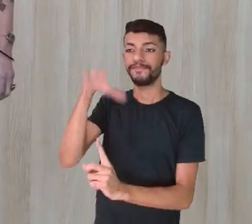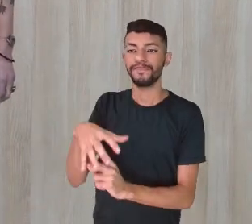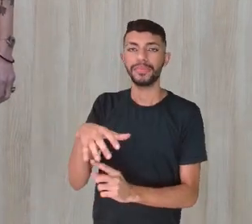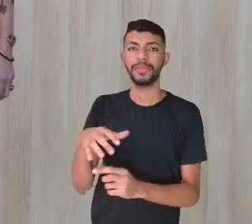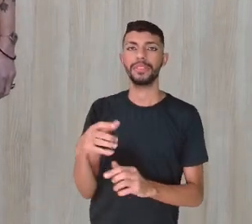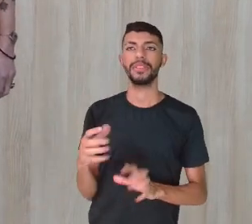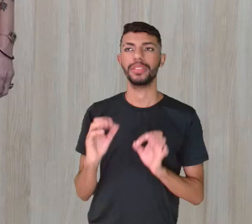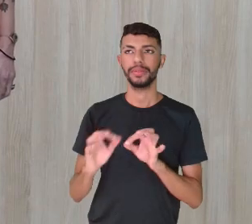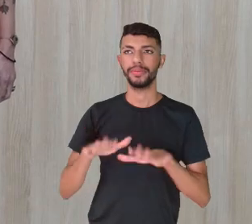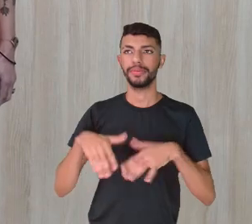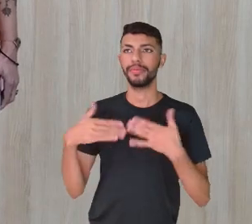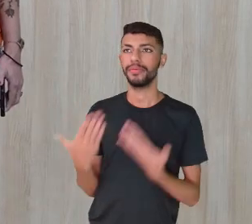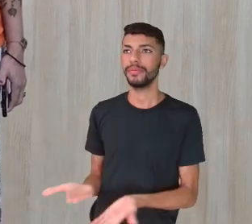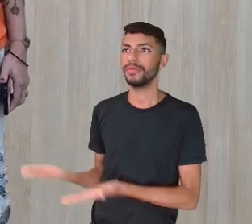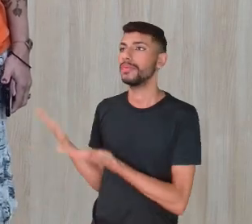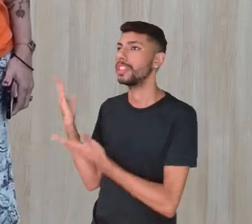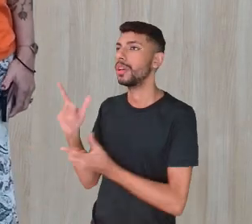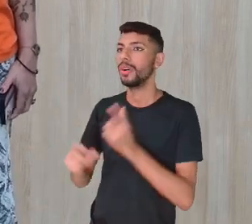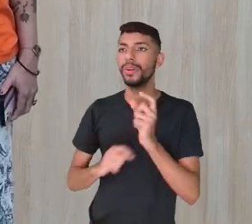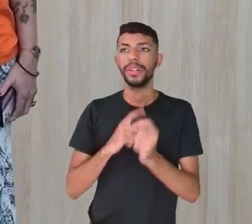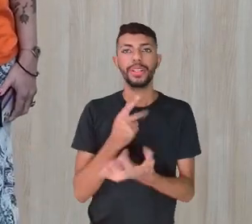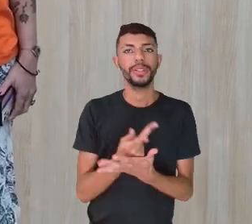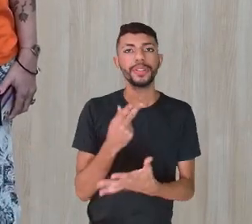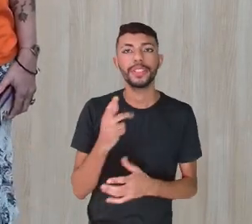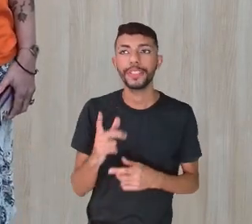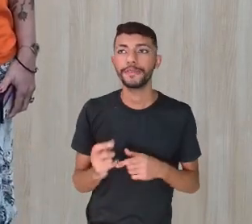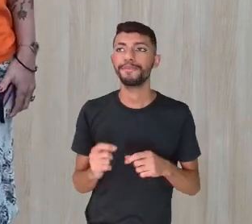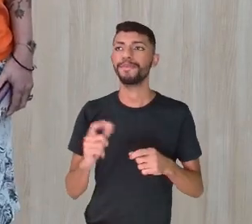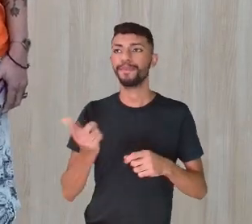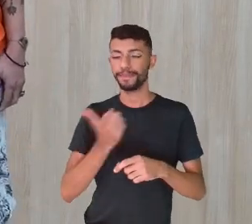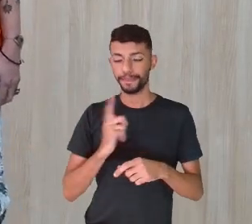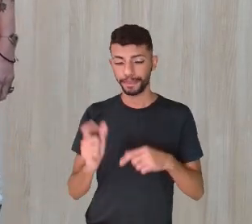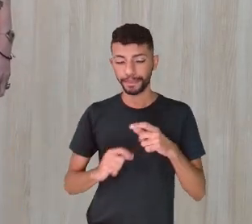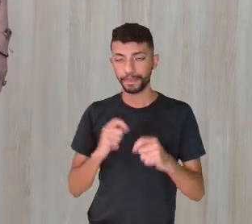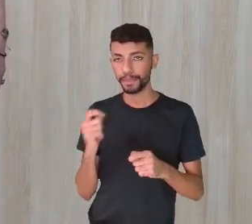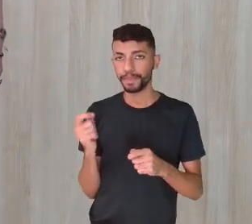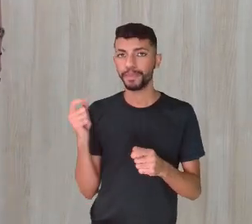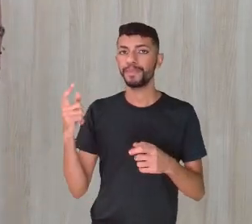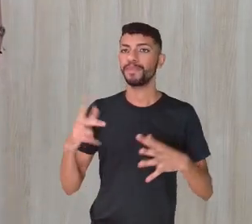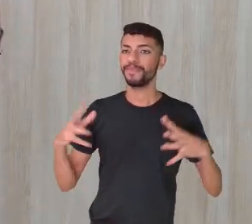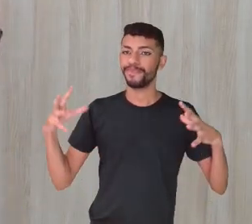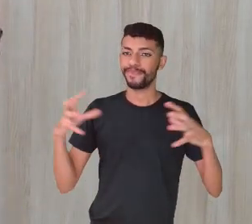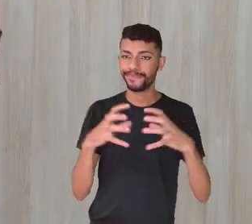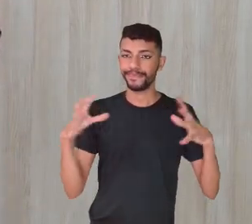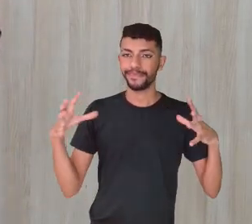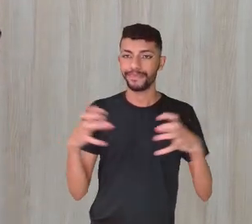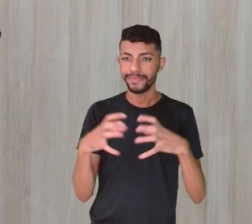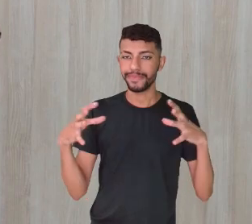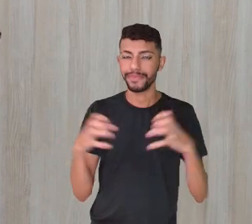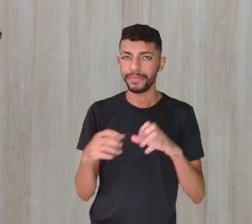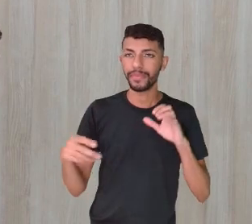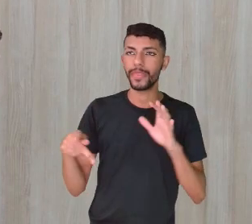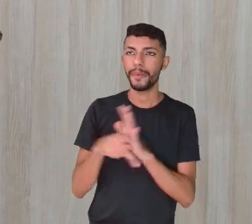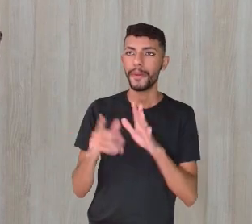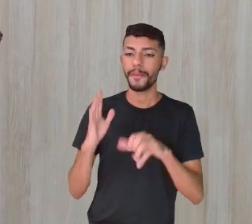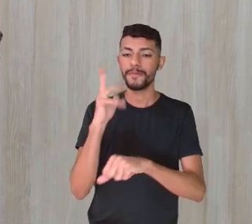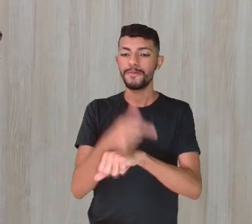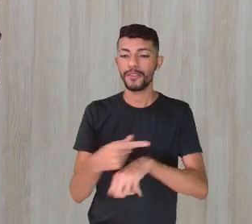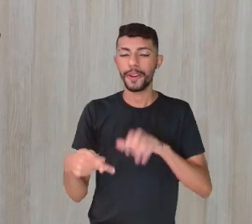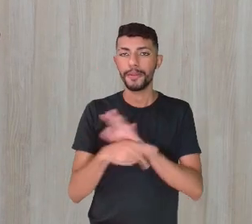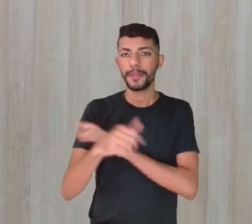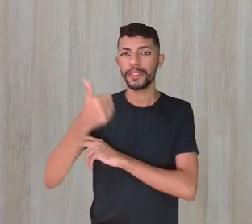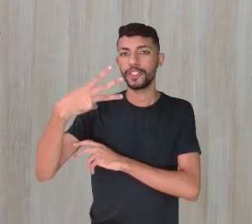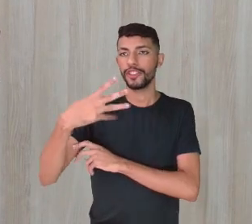aí, acaba criando um confronto, né, um conflito aí com esses colonos das